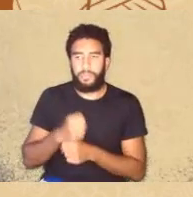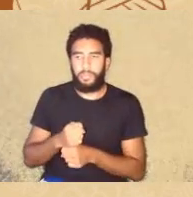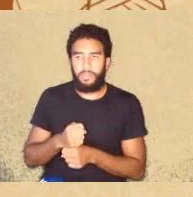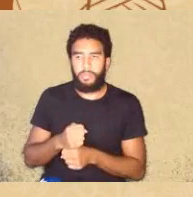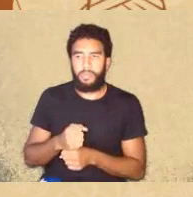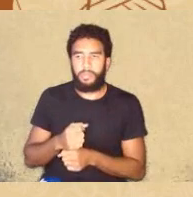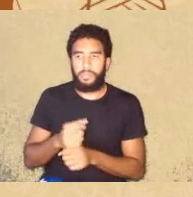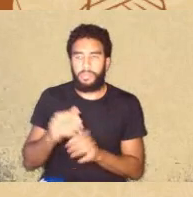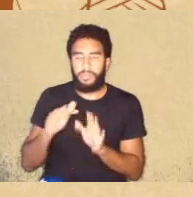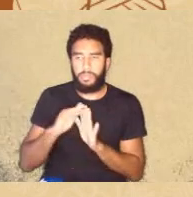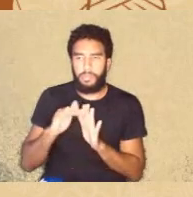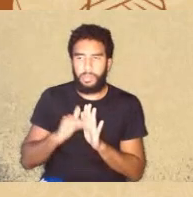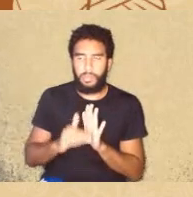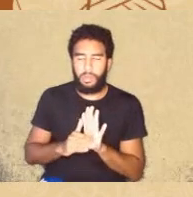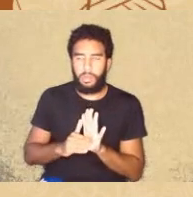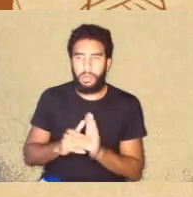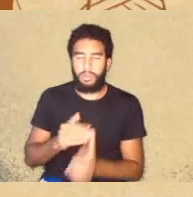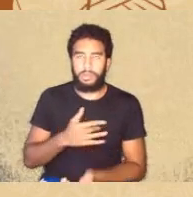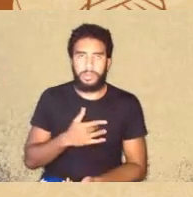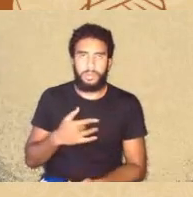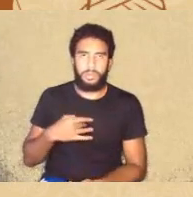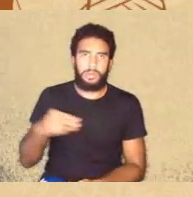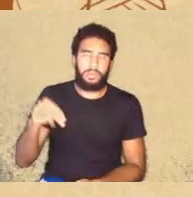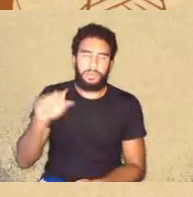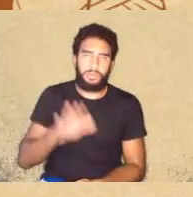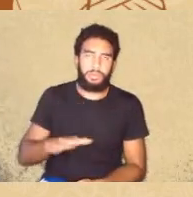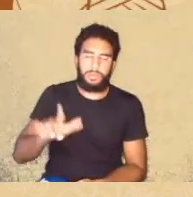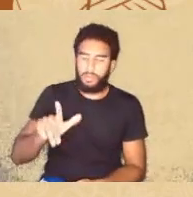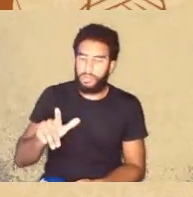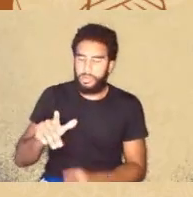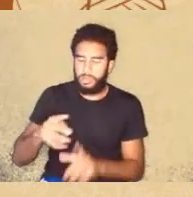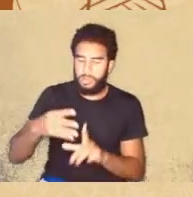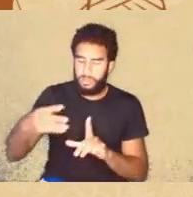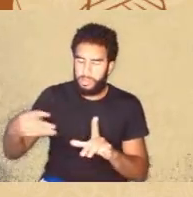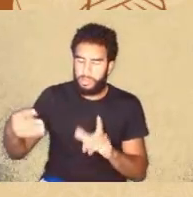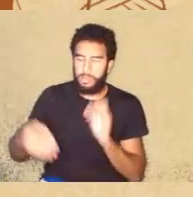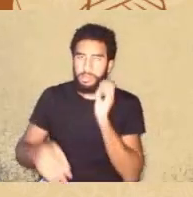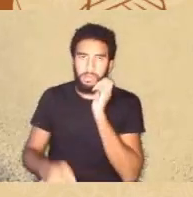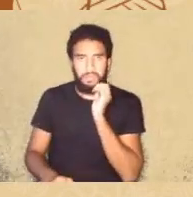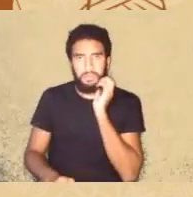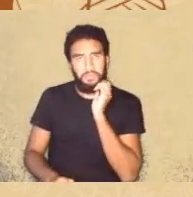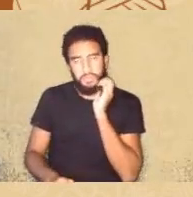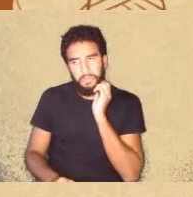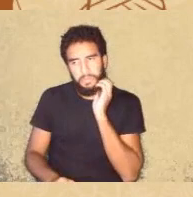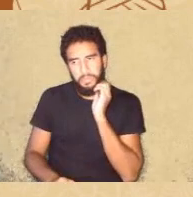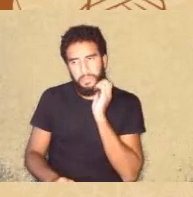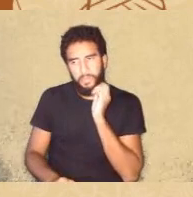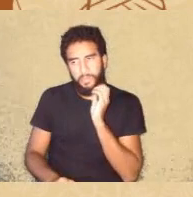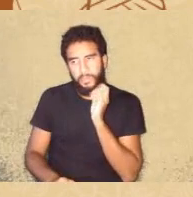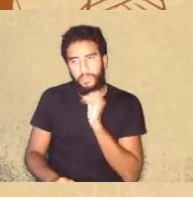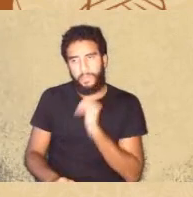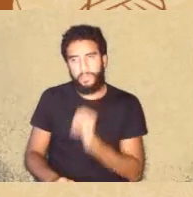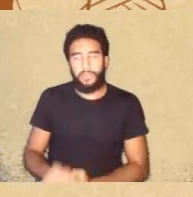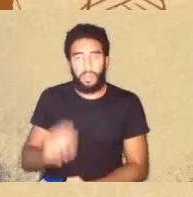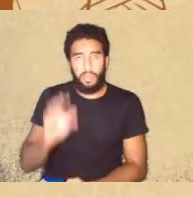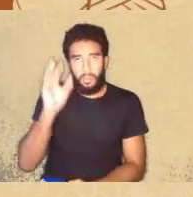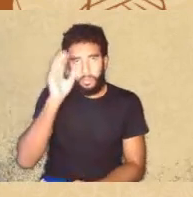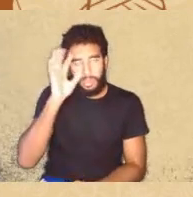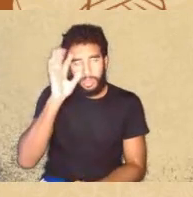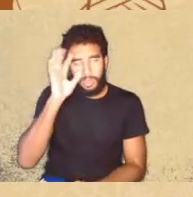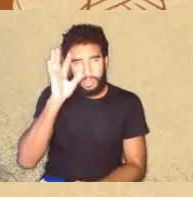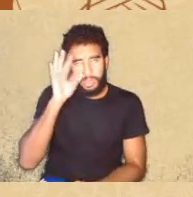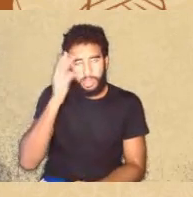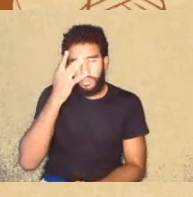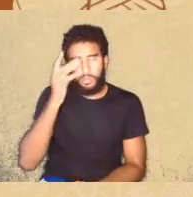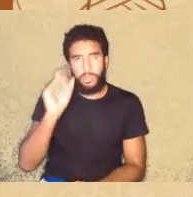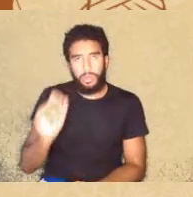de Saúde LGBT, e que foi pensada pelo movimento social. Isso aí é muito importante. Assim,